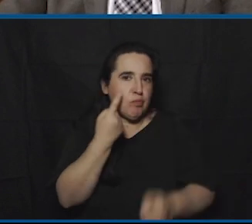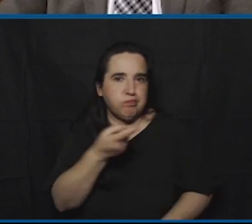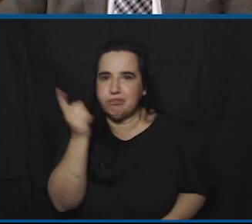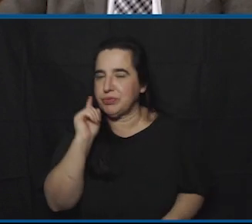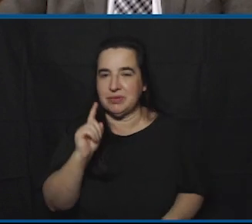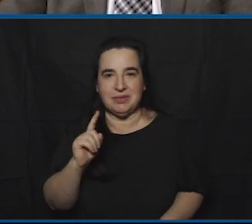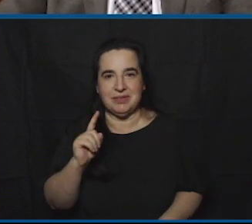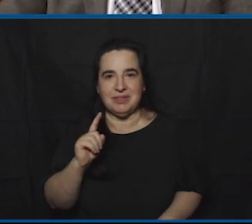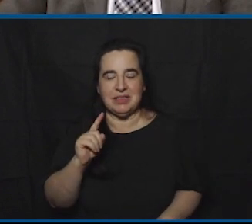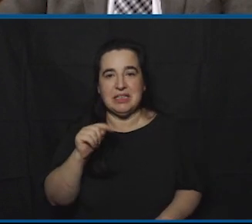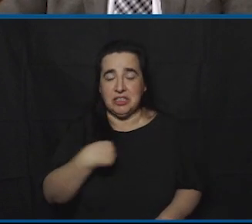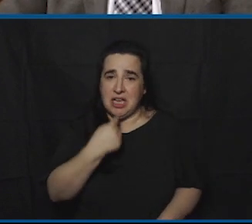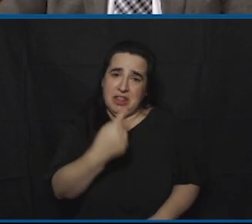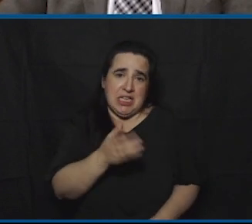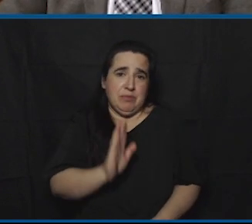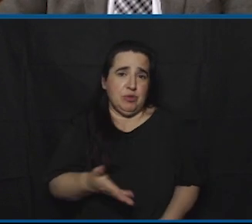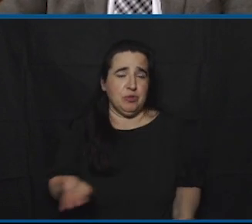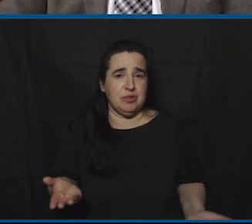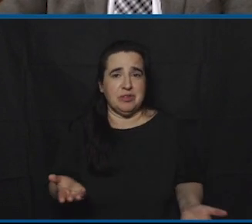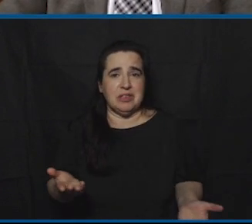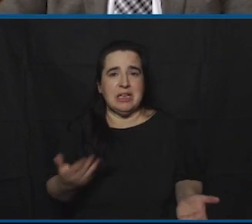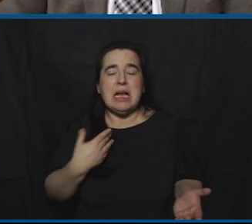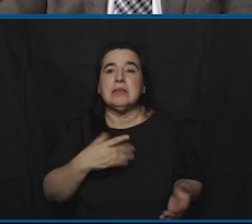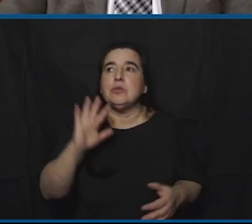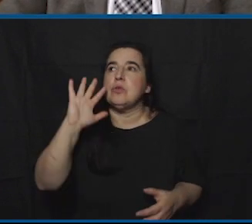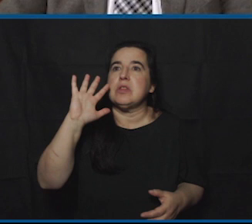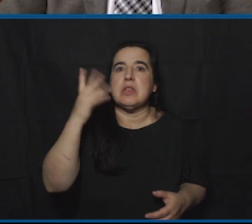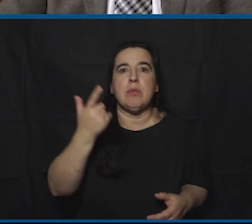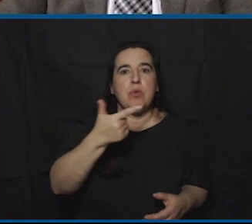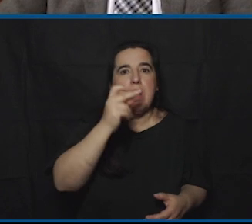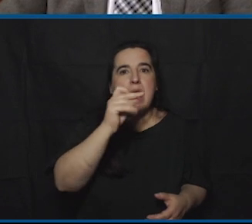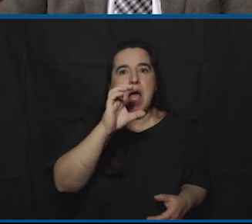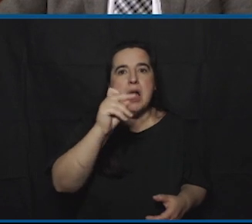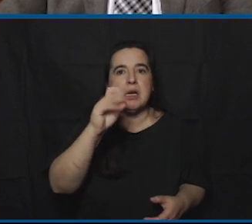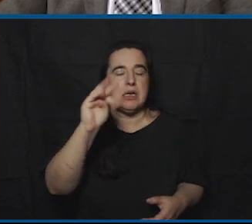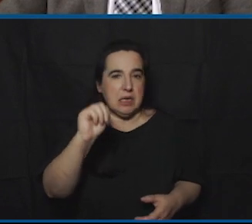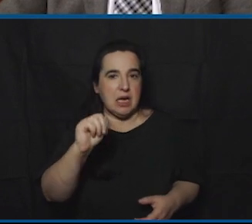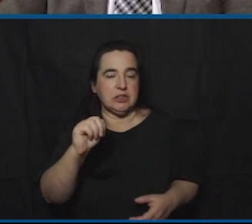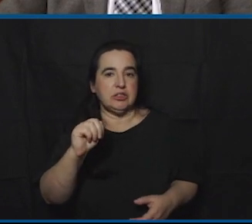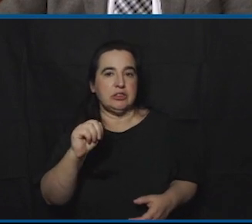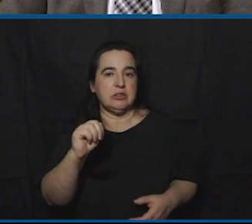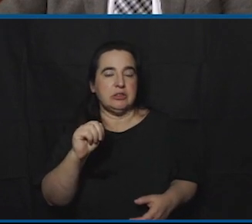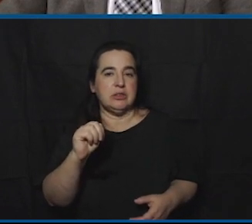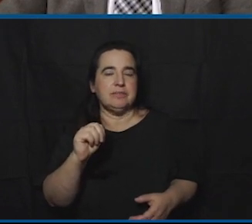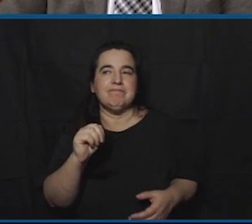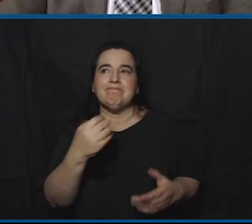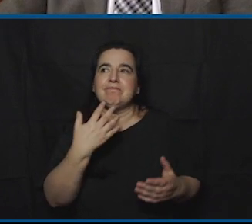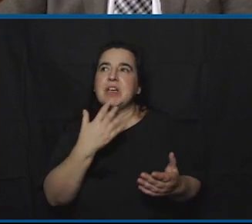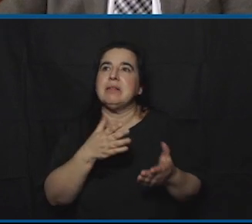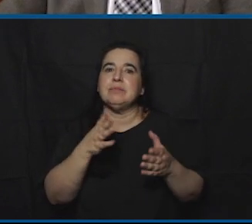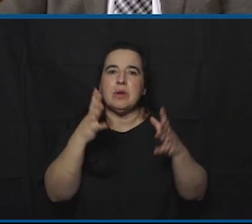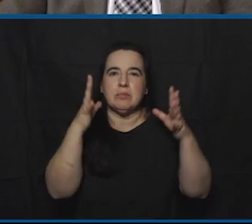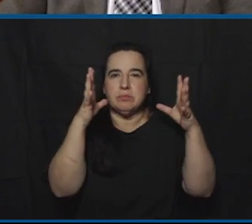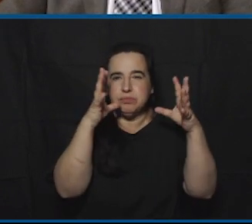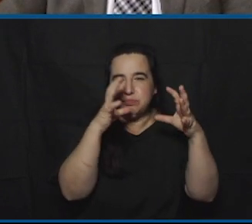já mencionámos isso hoje. Os tempos de Acaz, precisamente, foram muito voltados